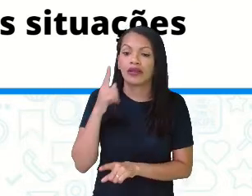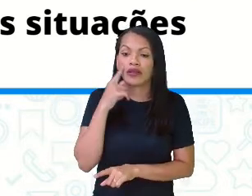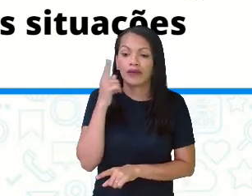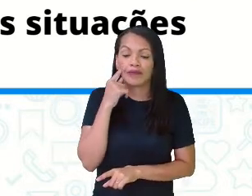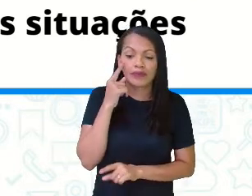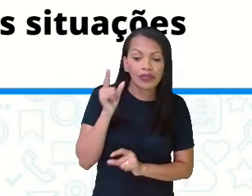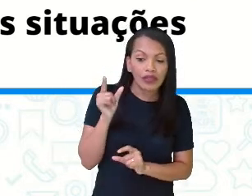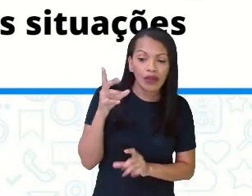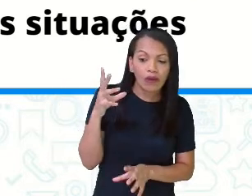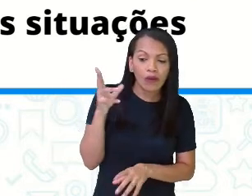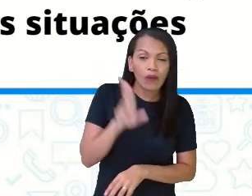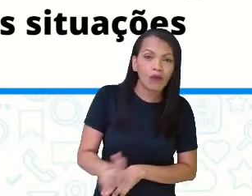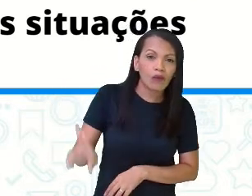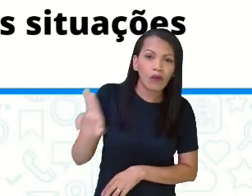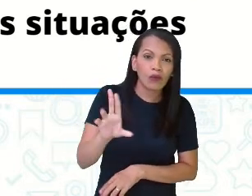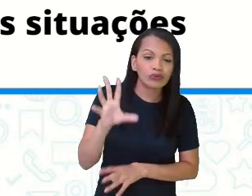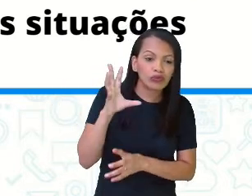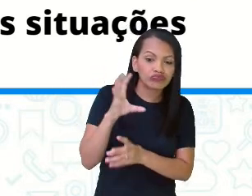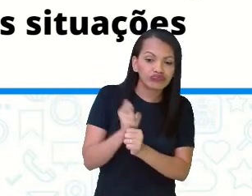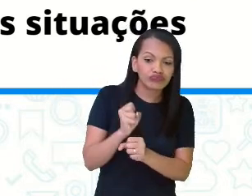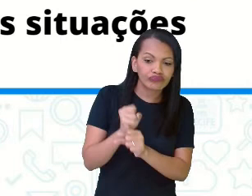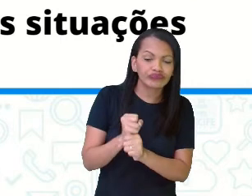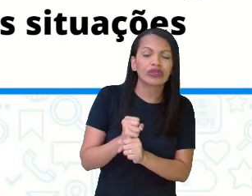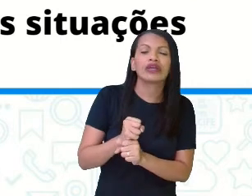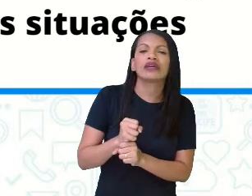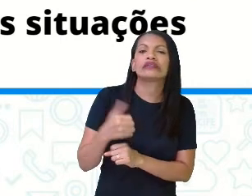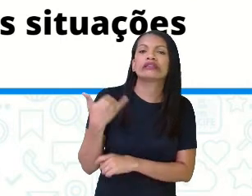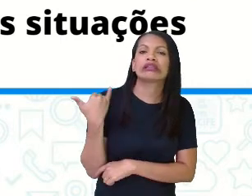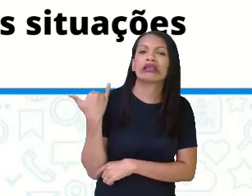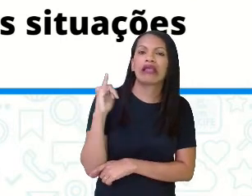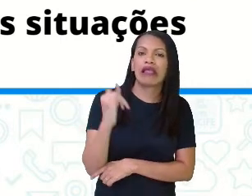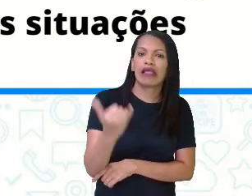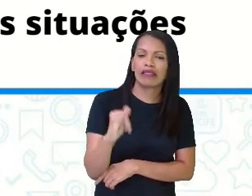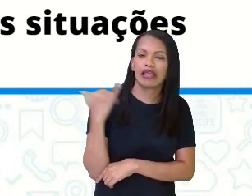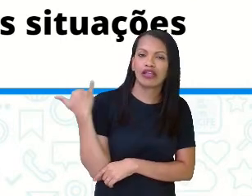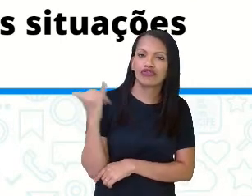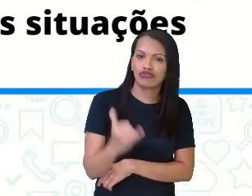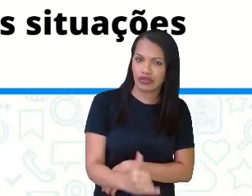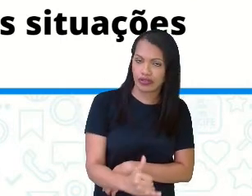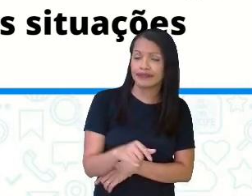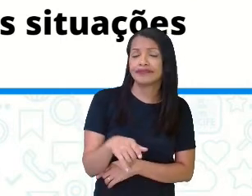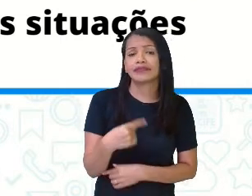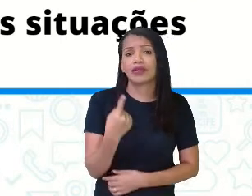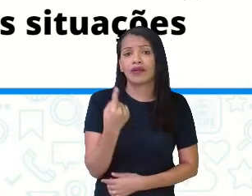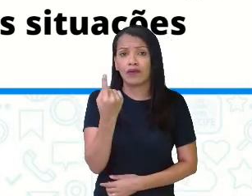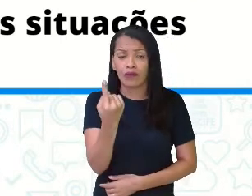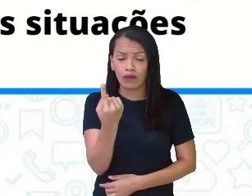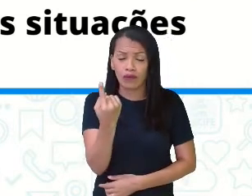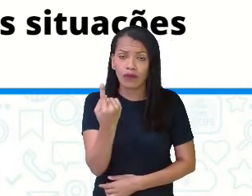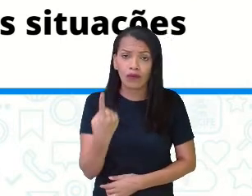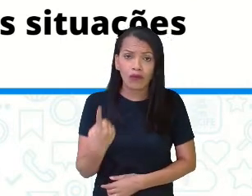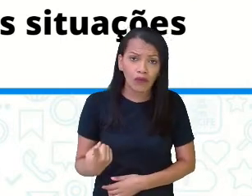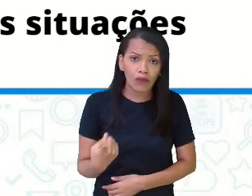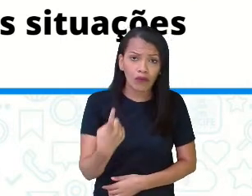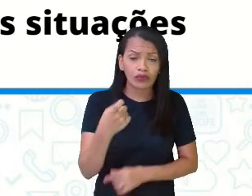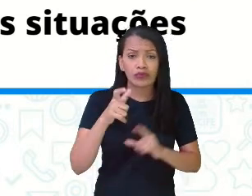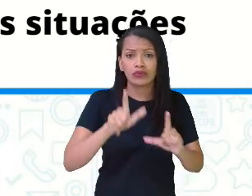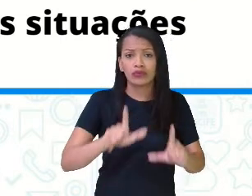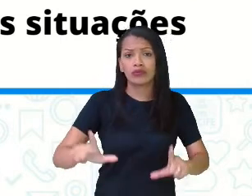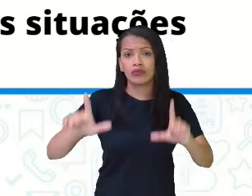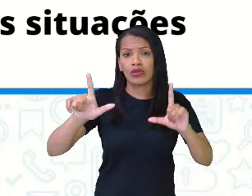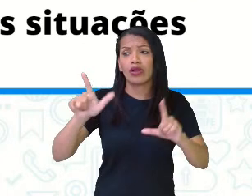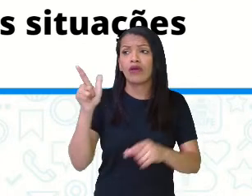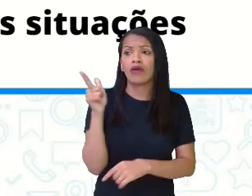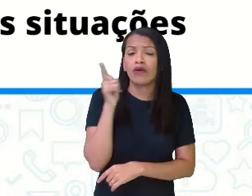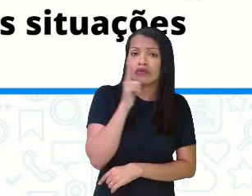uma família, entre outras situações. Só aqui, em um único slide, eu